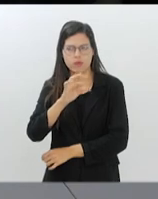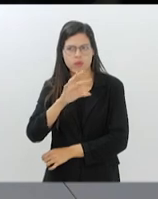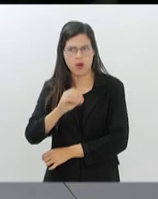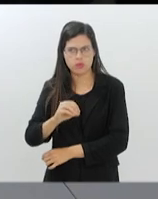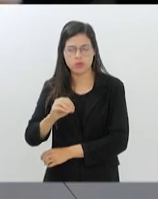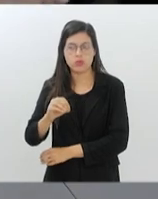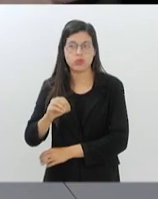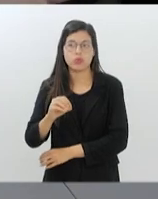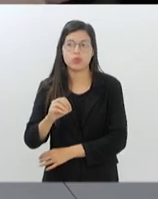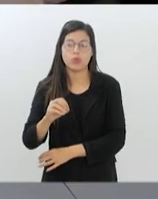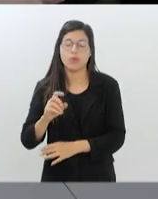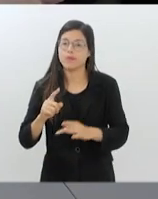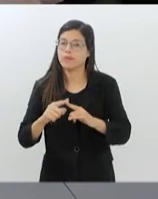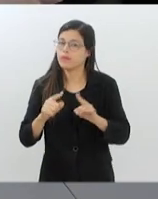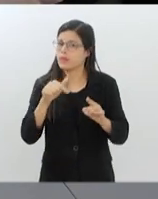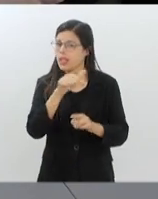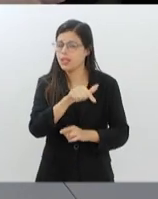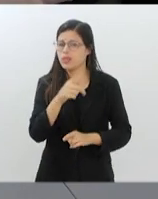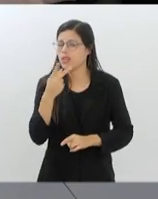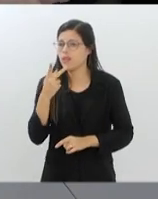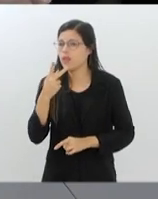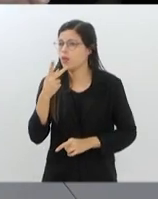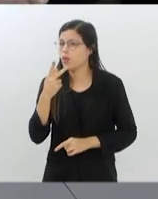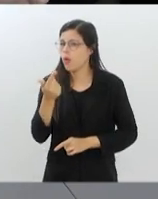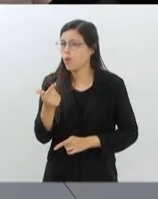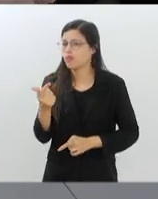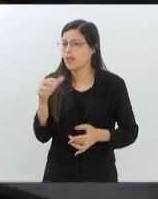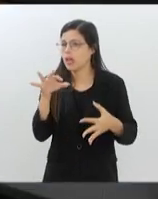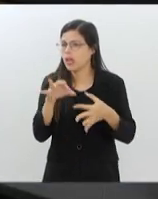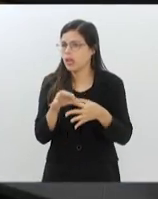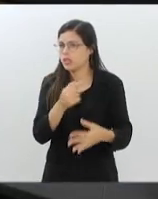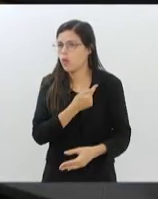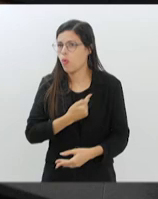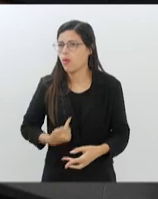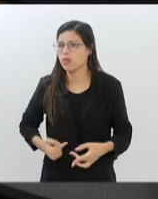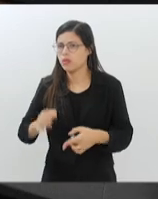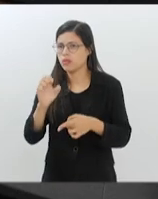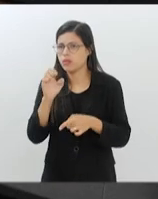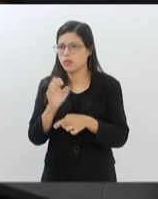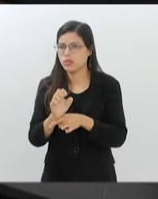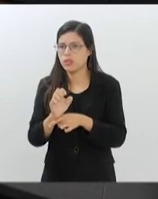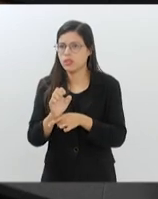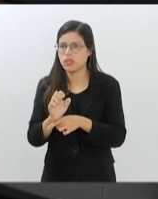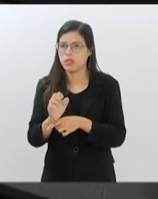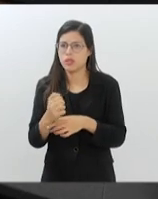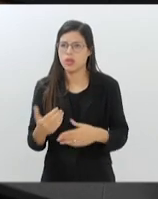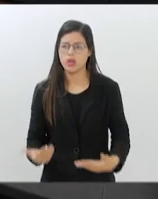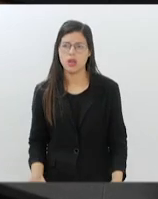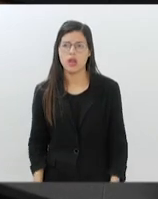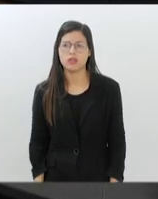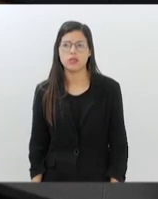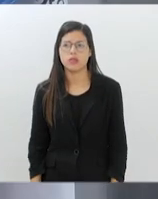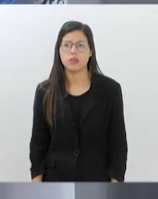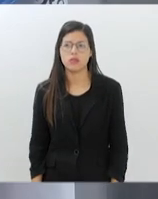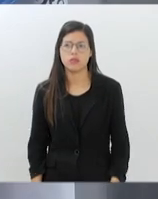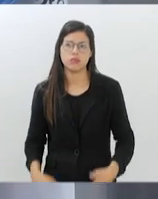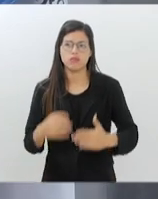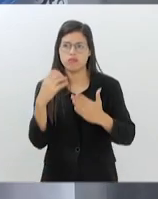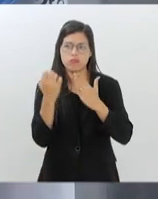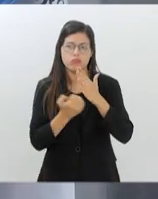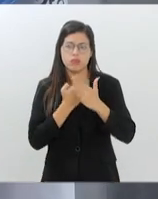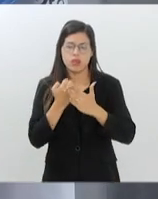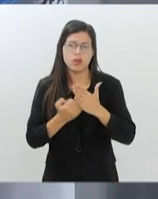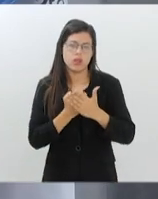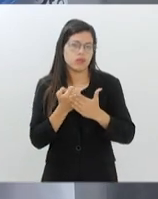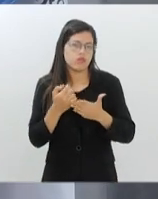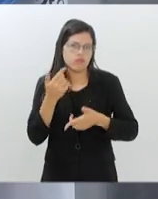excelência se refere não tem ligação com o governo estadual né não não tem ligação mas é pré requito PR contratação com as empresas que prestam serviço pro Governo do Estado